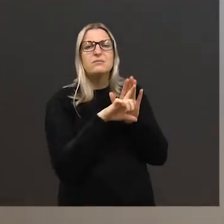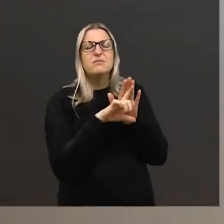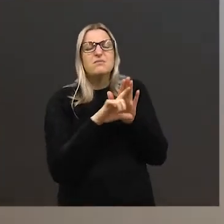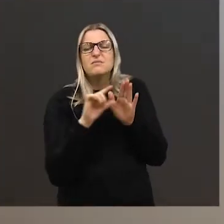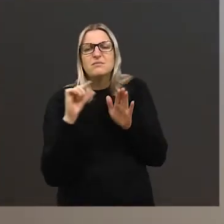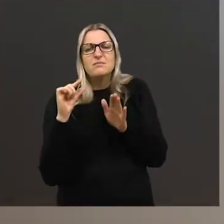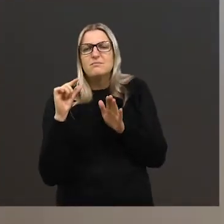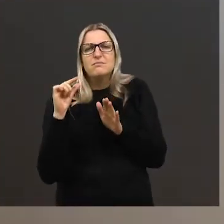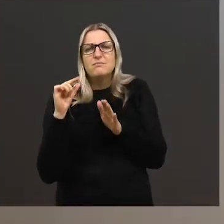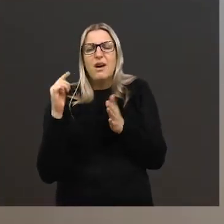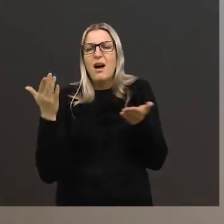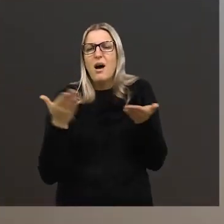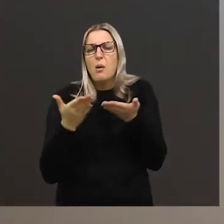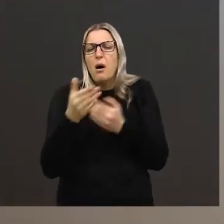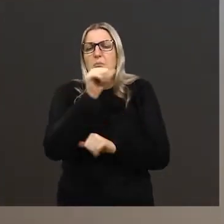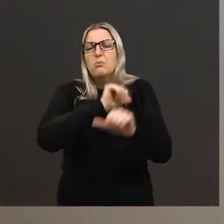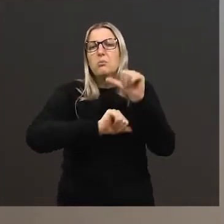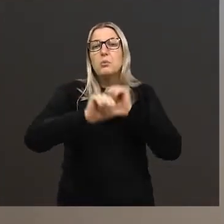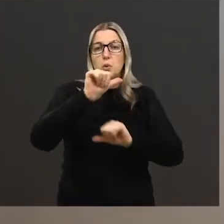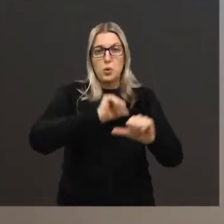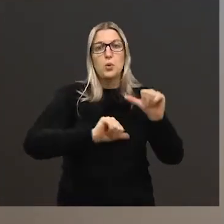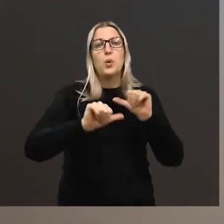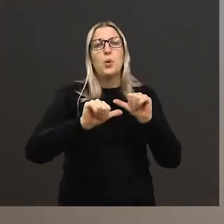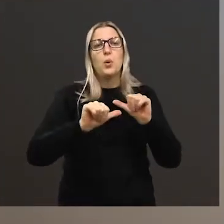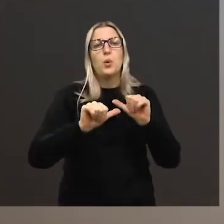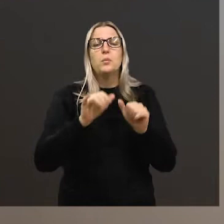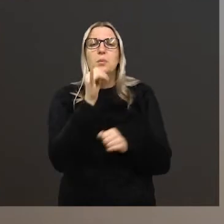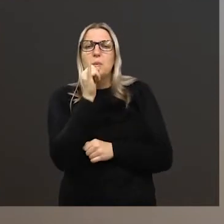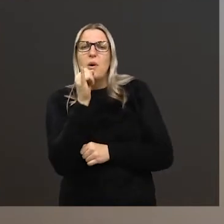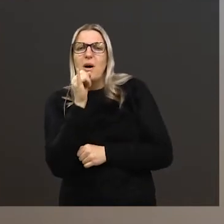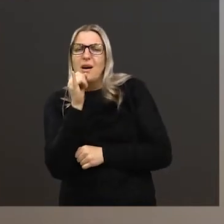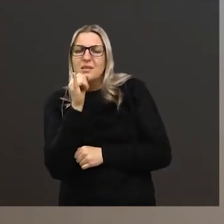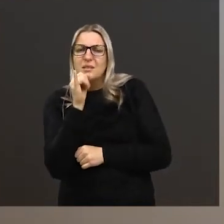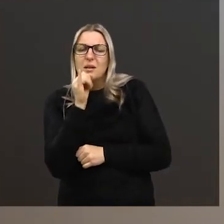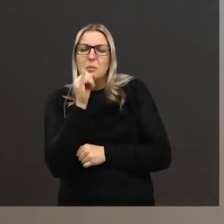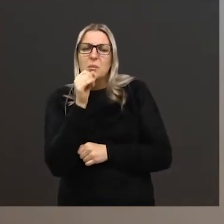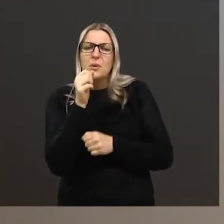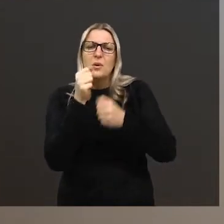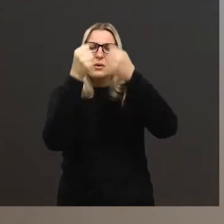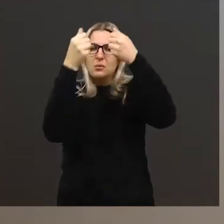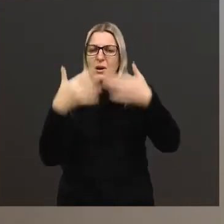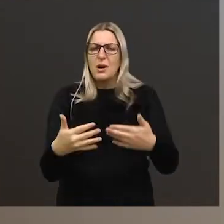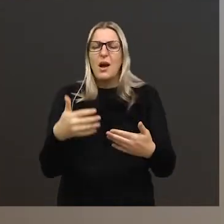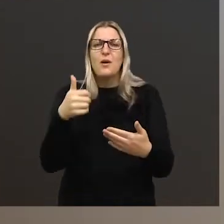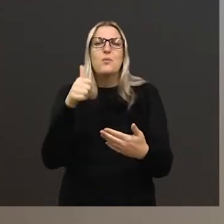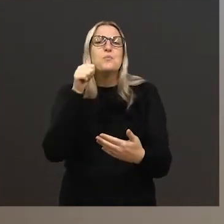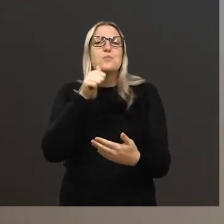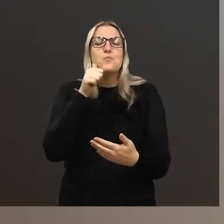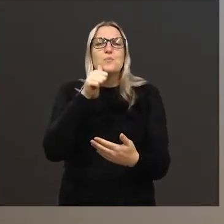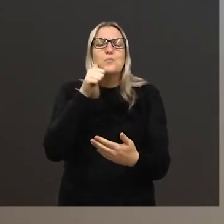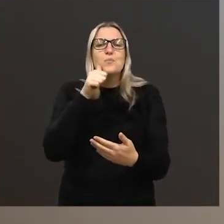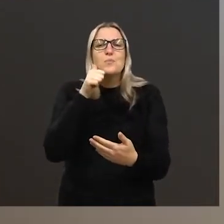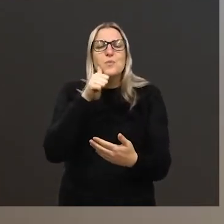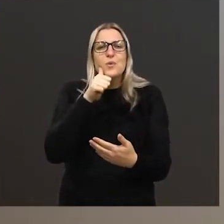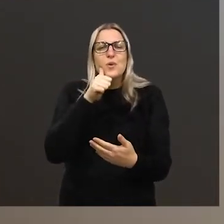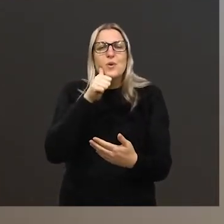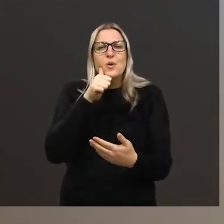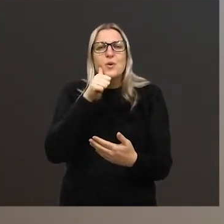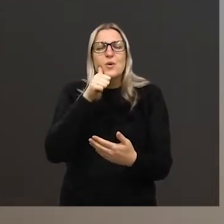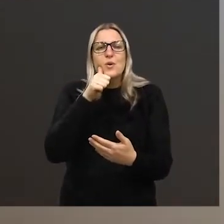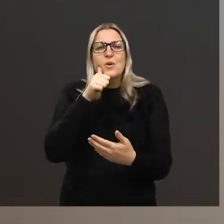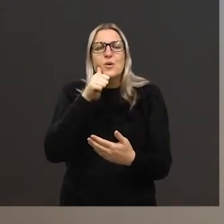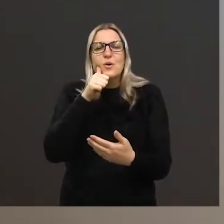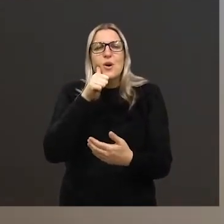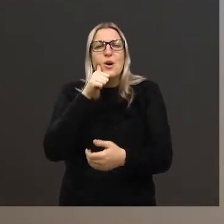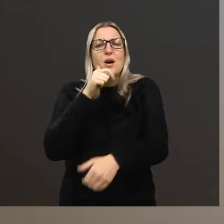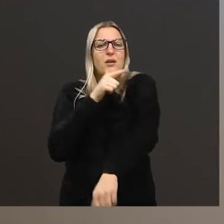que há poucos anos atrás é que saíram da legislação penal, onde se definia termos como mulher honesta, por